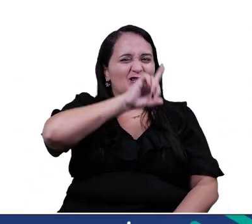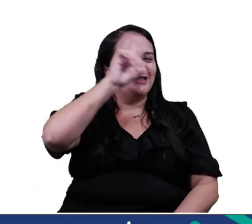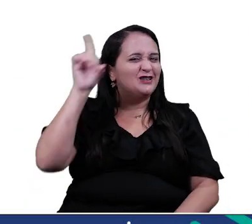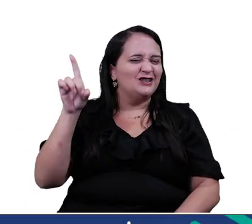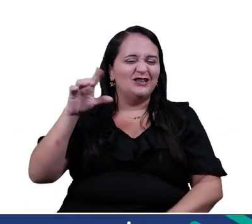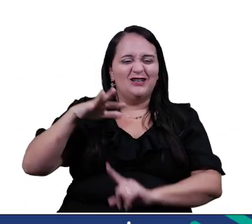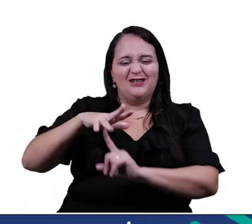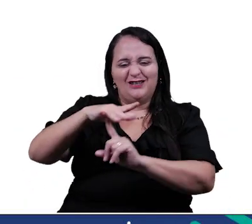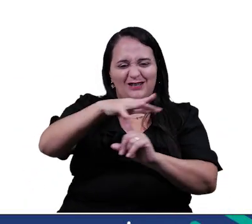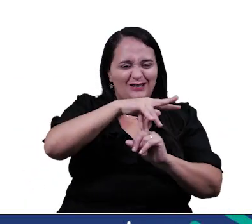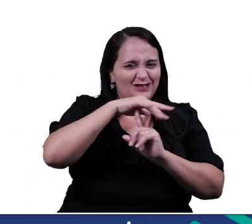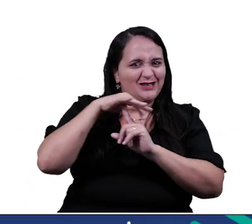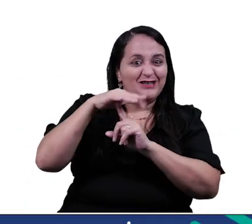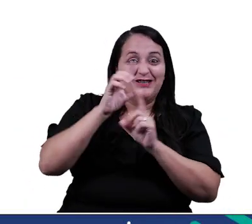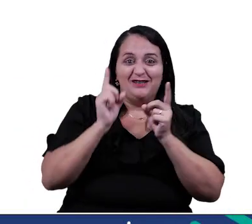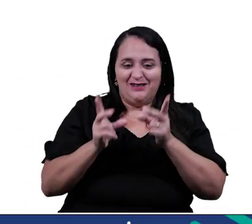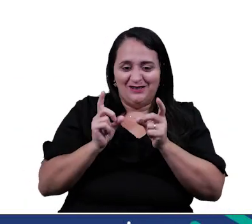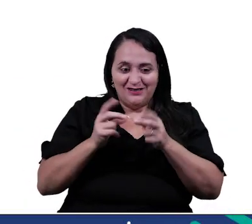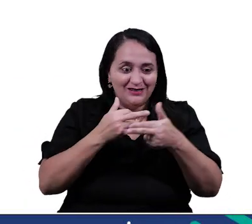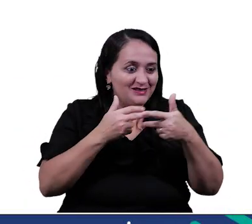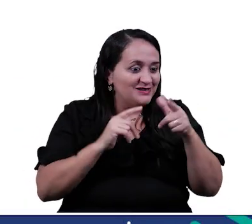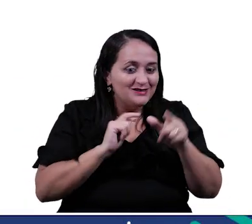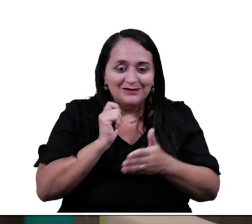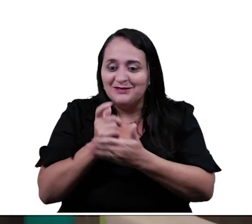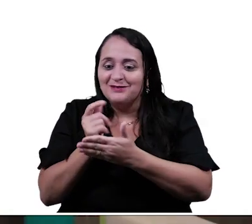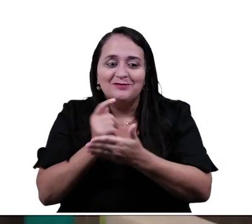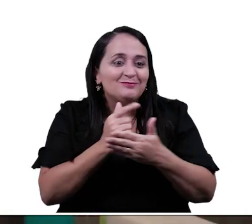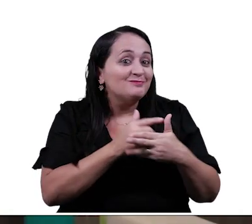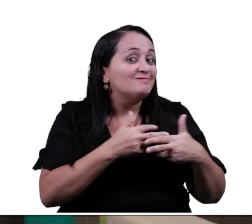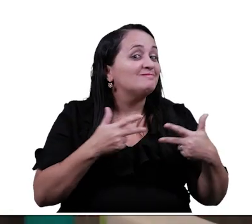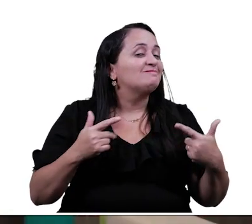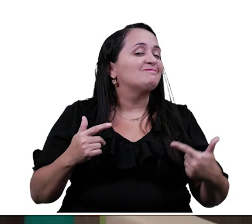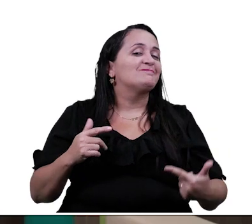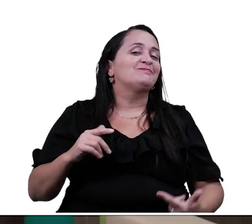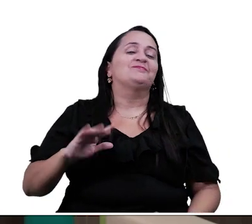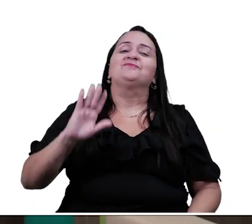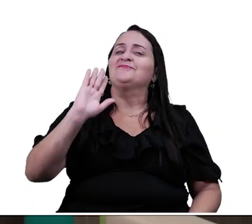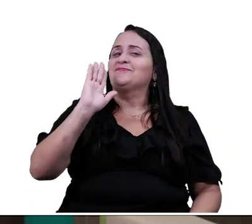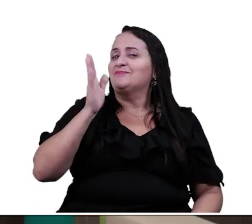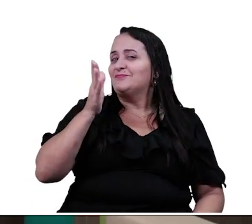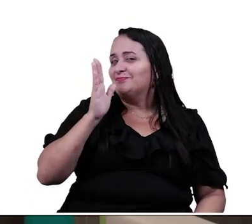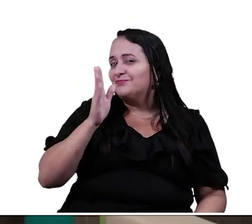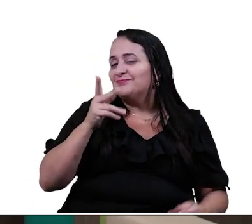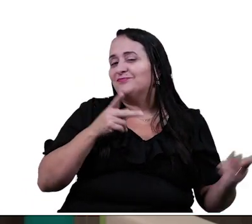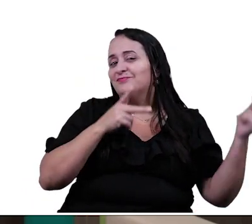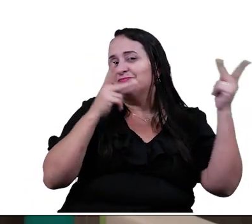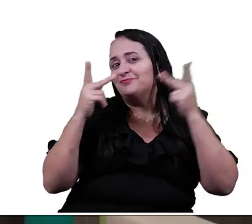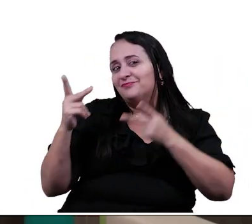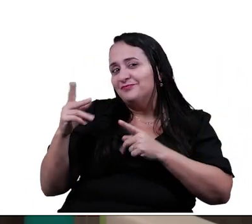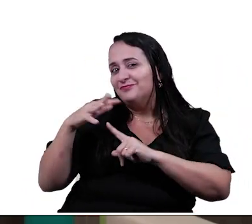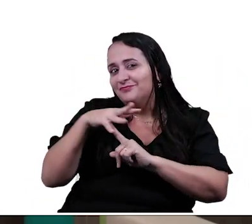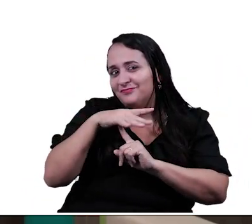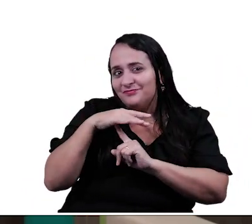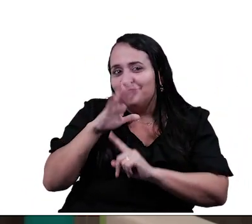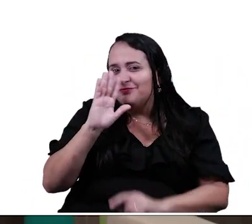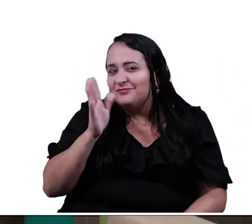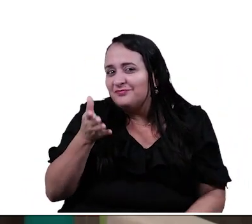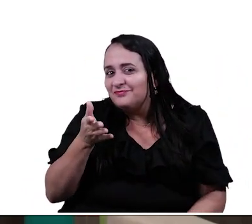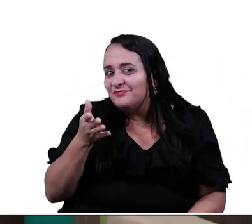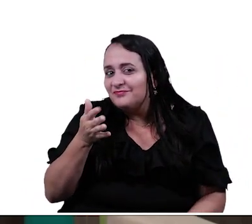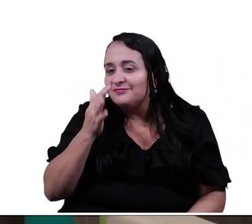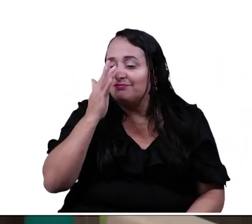de feira. Sim, provavelmente você já deu uma passeadinha aí na feira,